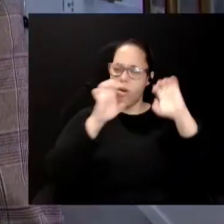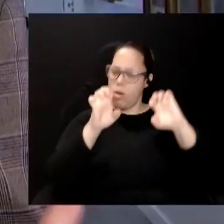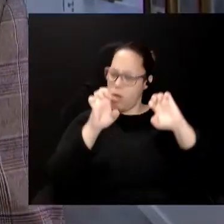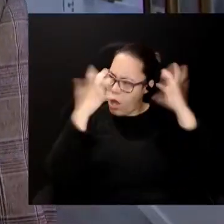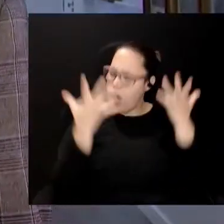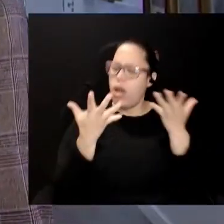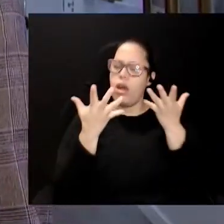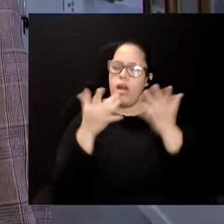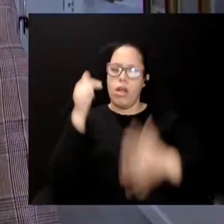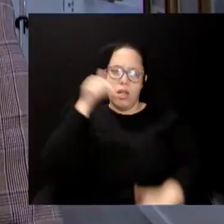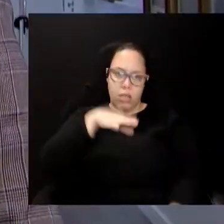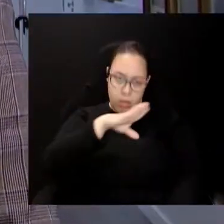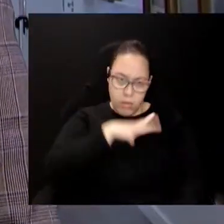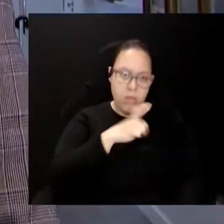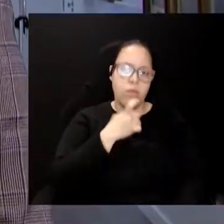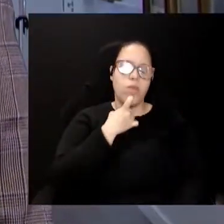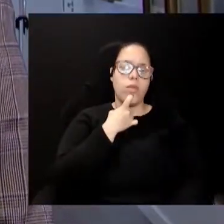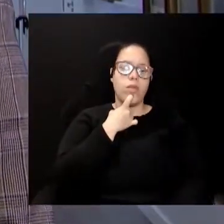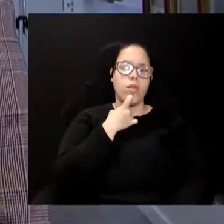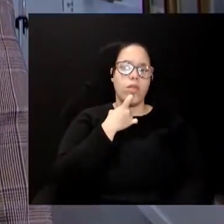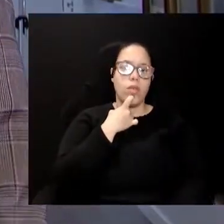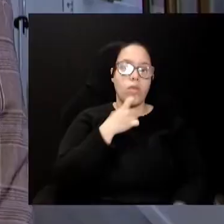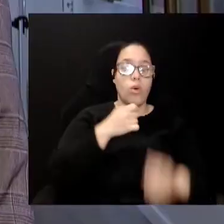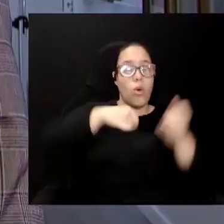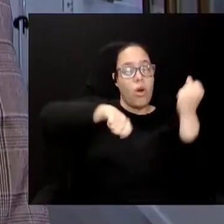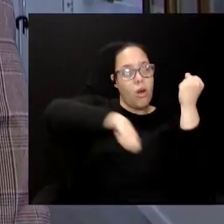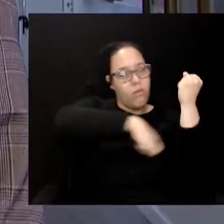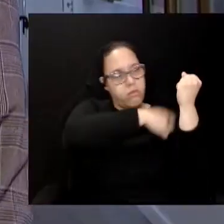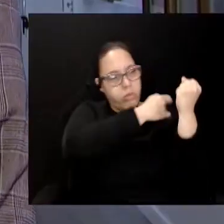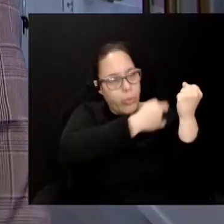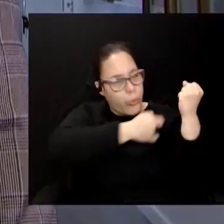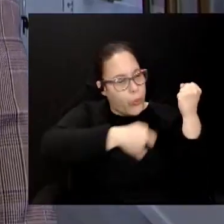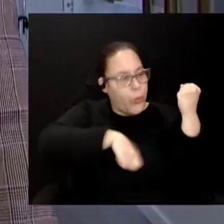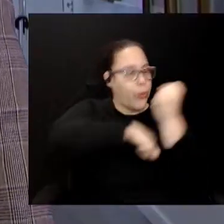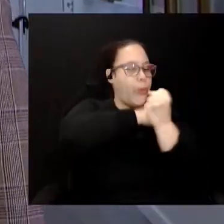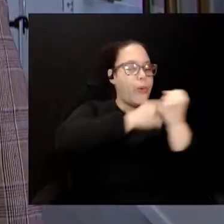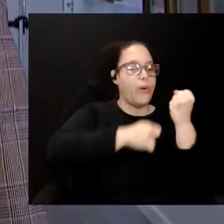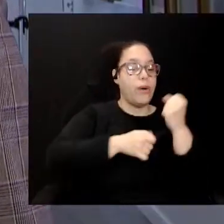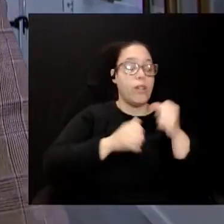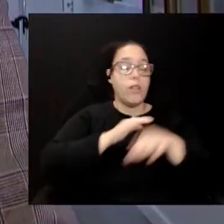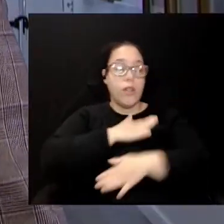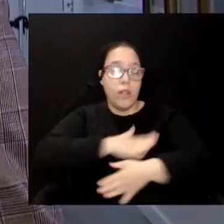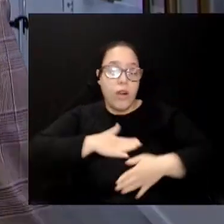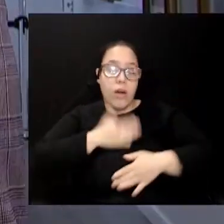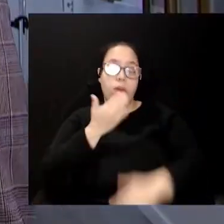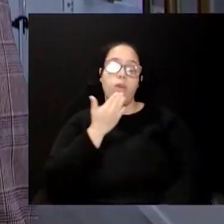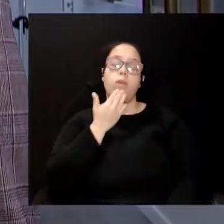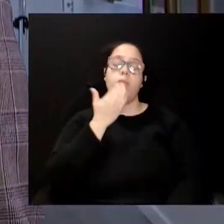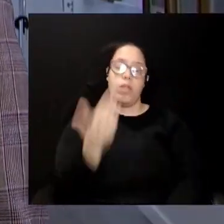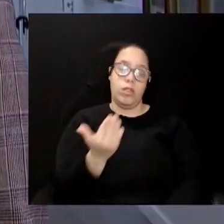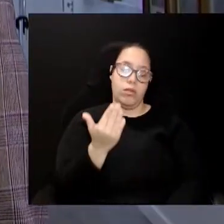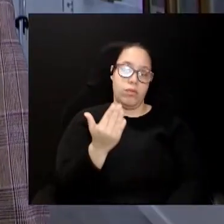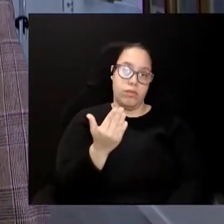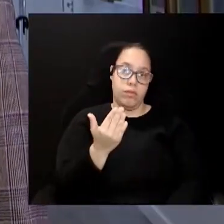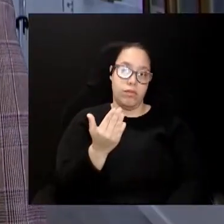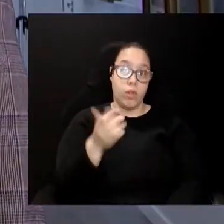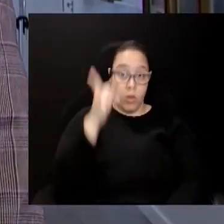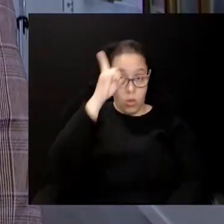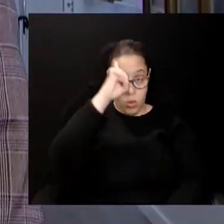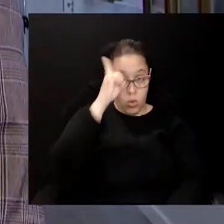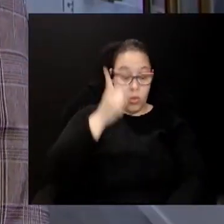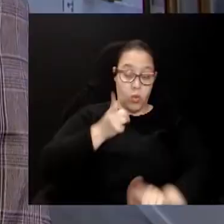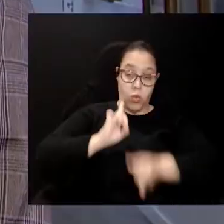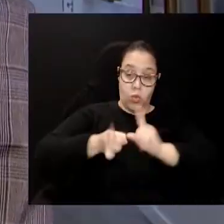cidade, a questão da Orquestra Sinfônica, e também gostaríamos de solicitar que fosse feito um diagnóstico. Como que nós